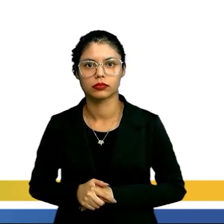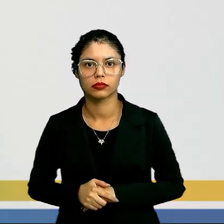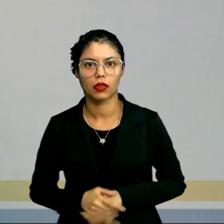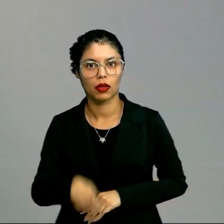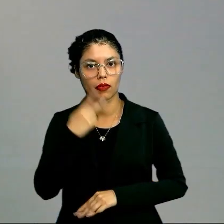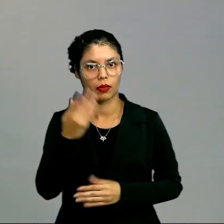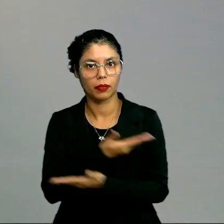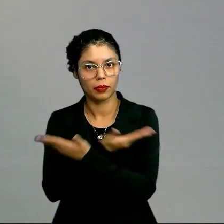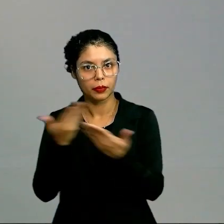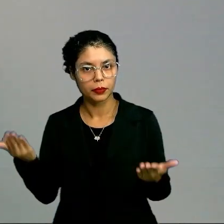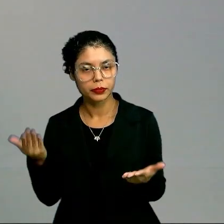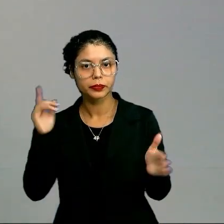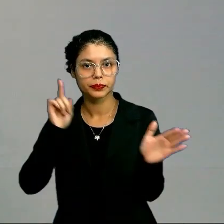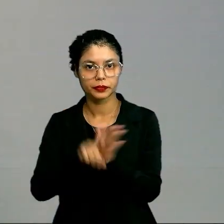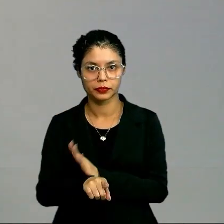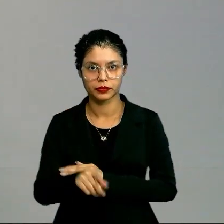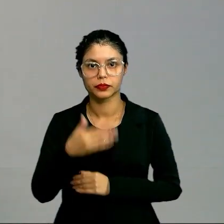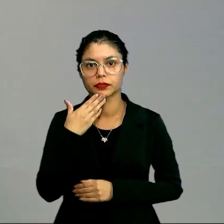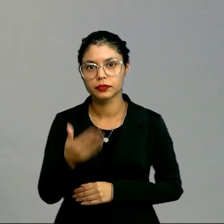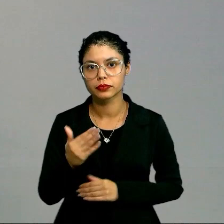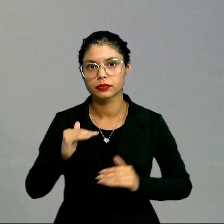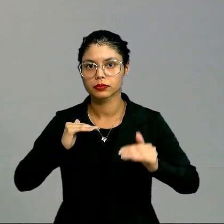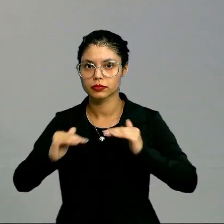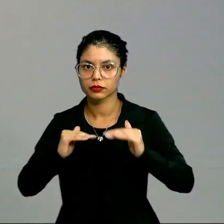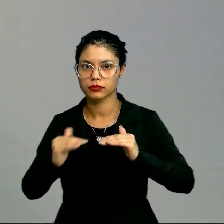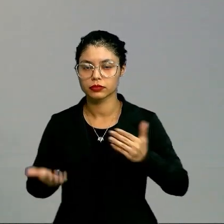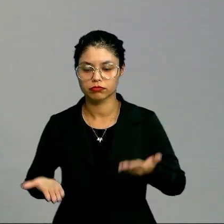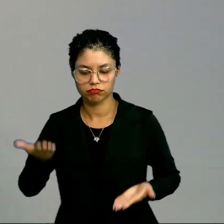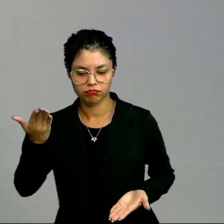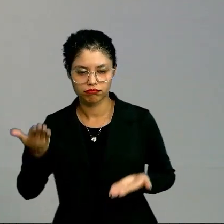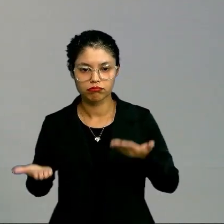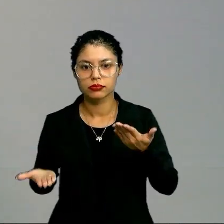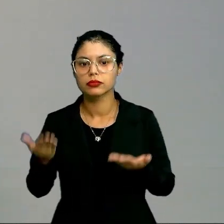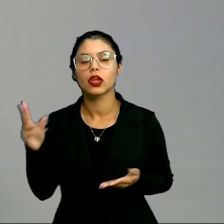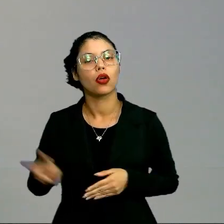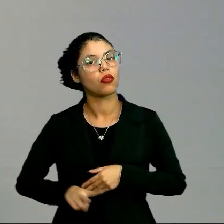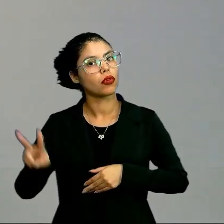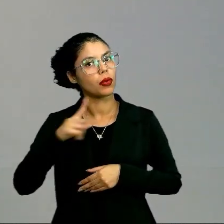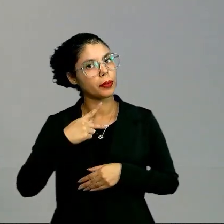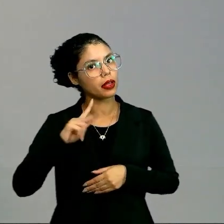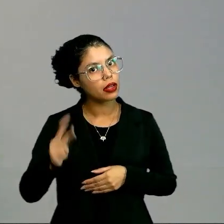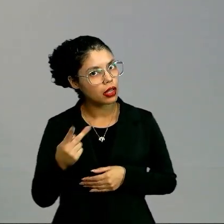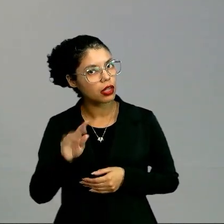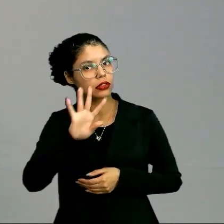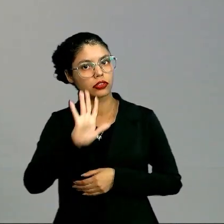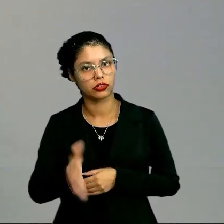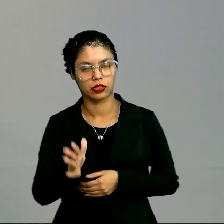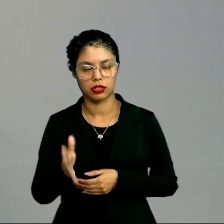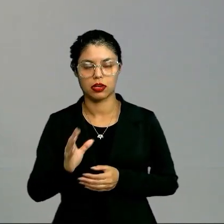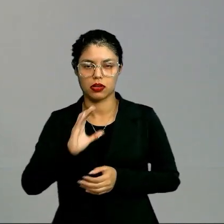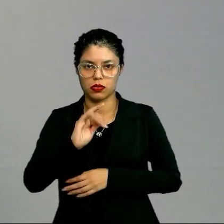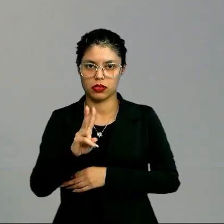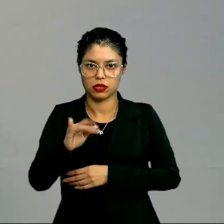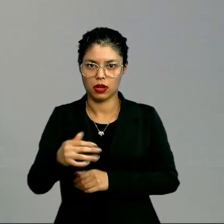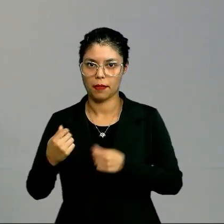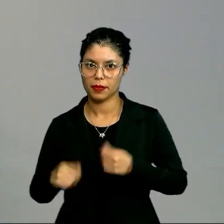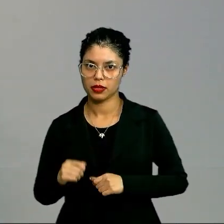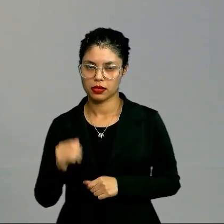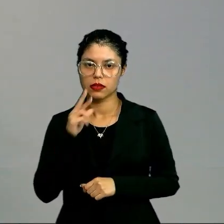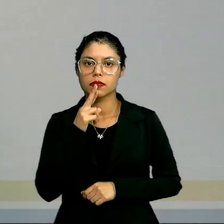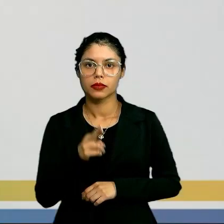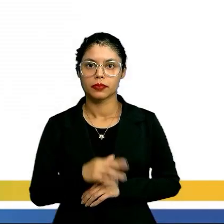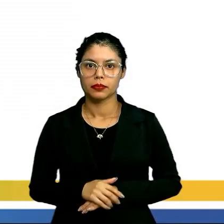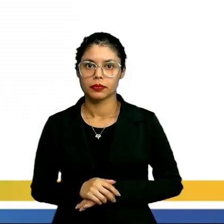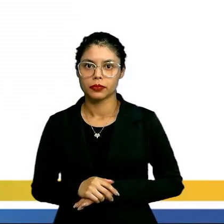falei para vocês. A questão agora de equilíbrio ela não vai dar mais para a gente o valor do pH, ela vai dar a concentração e a gente precisa